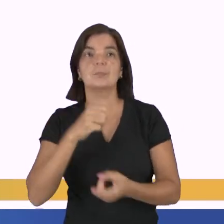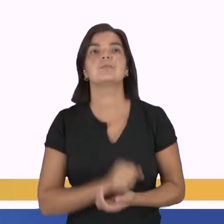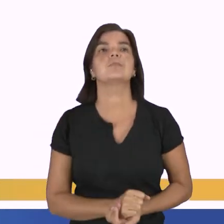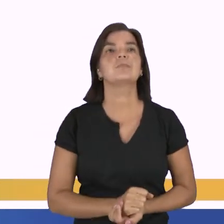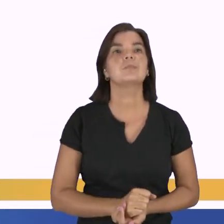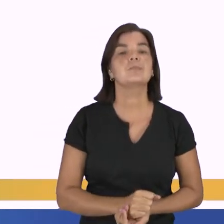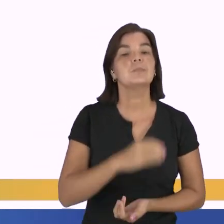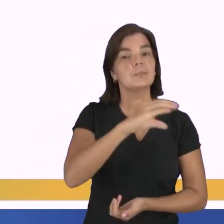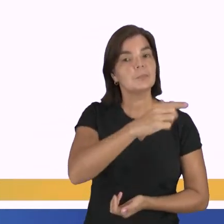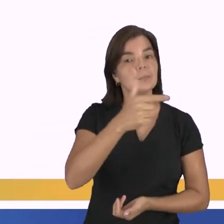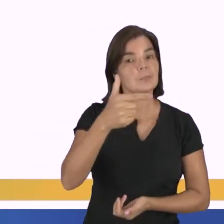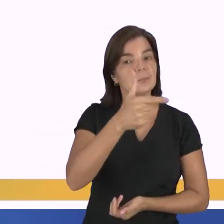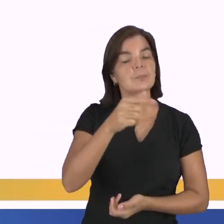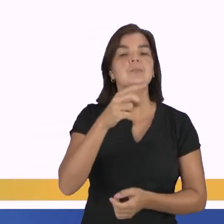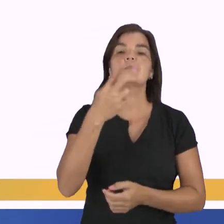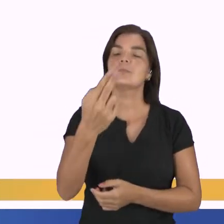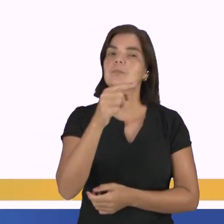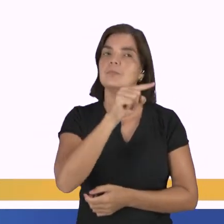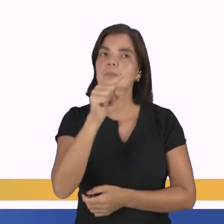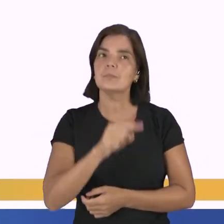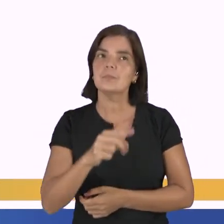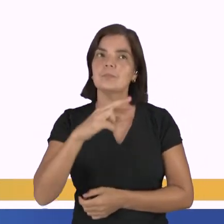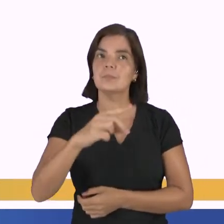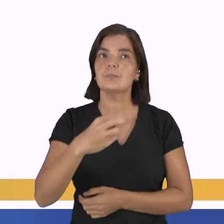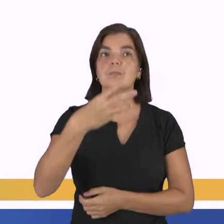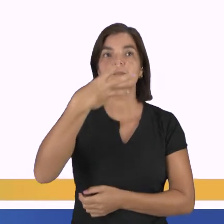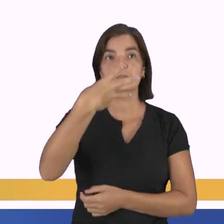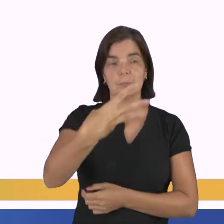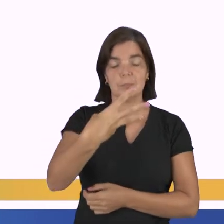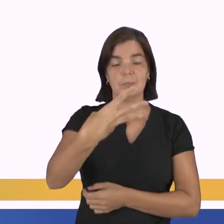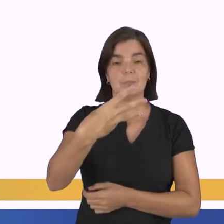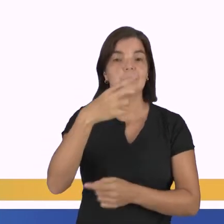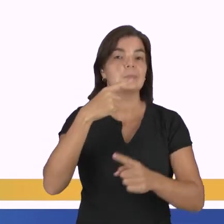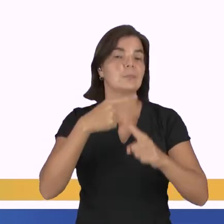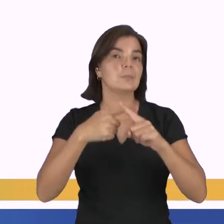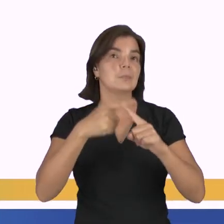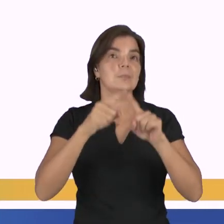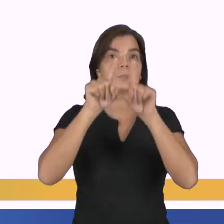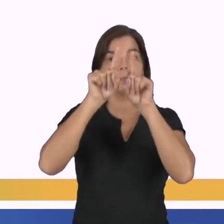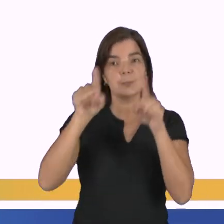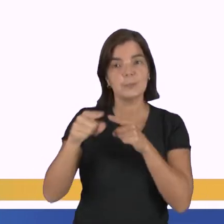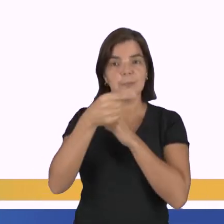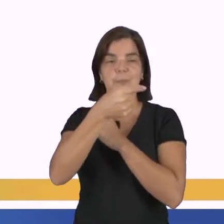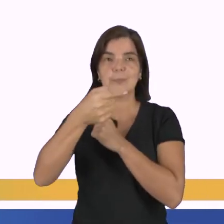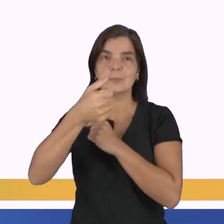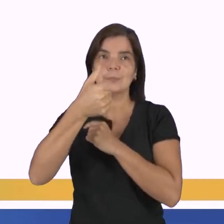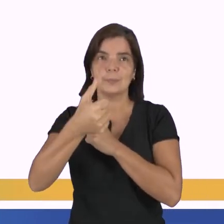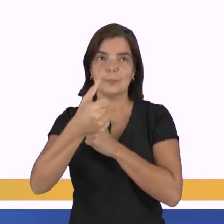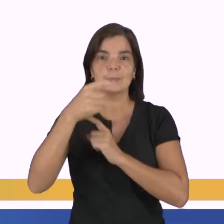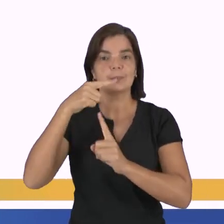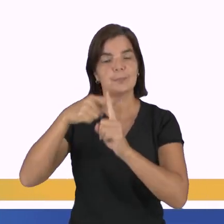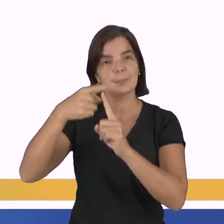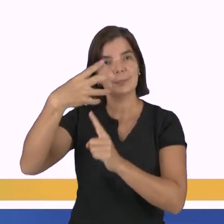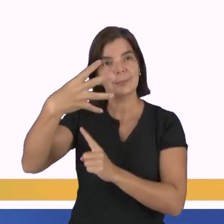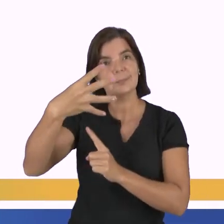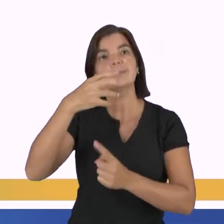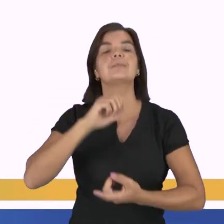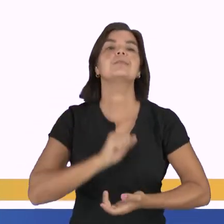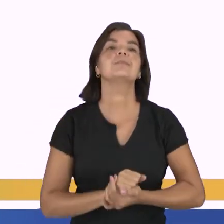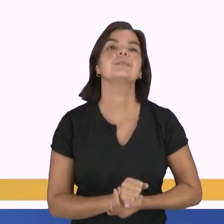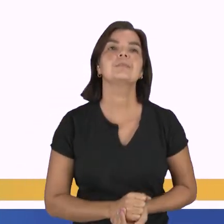esses e 22 é o z o X eo Y já encontramos a que apenas substituir tá aí aqui